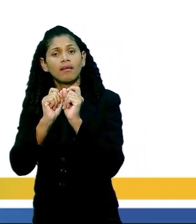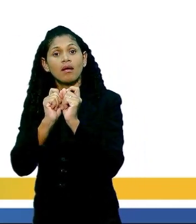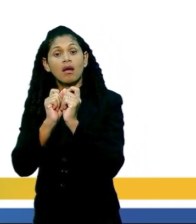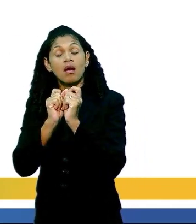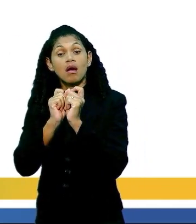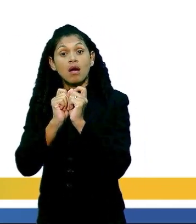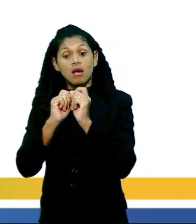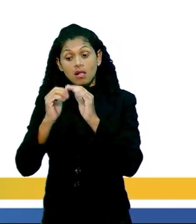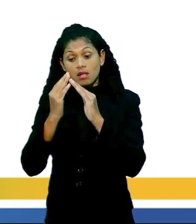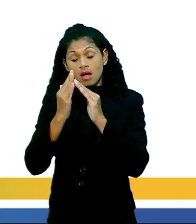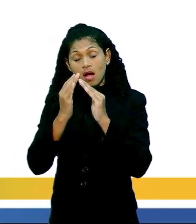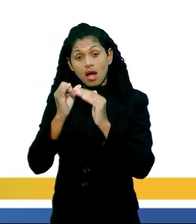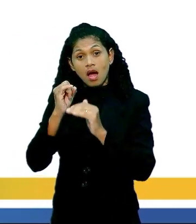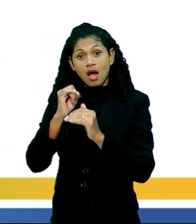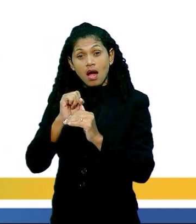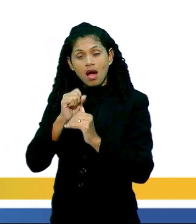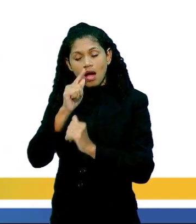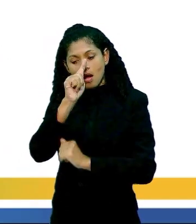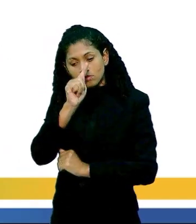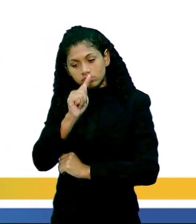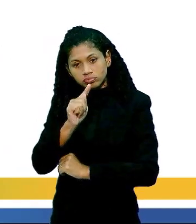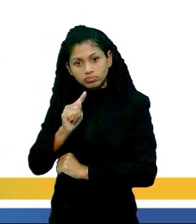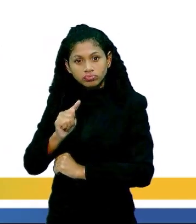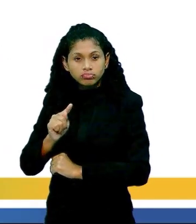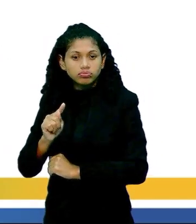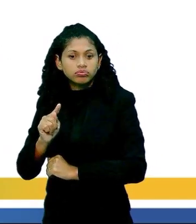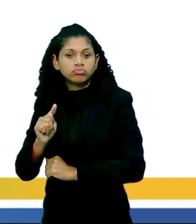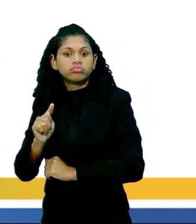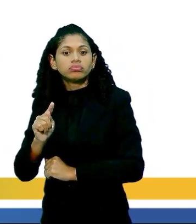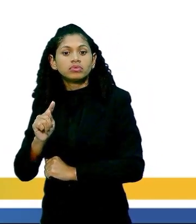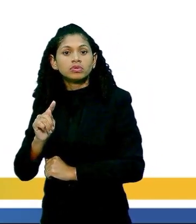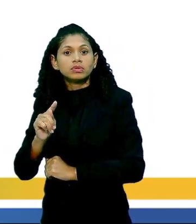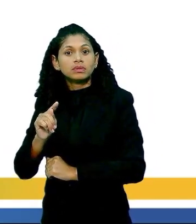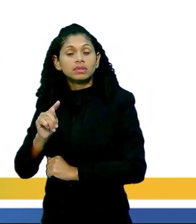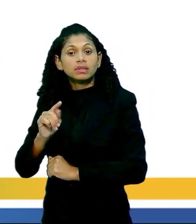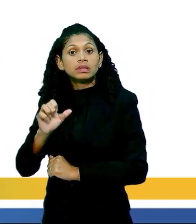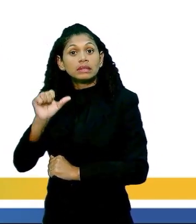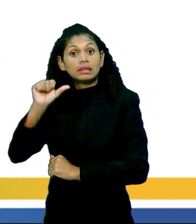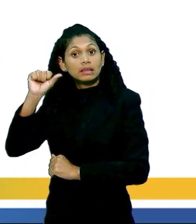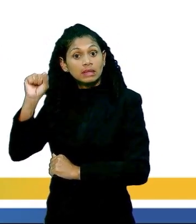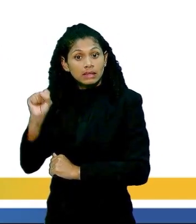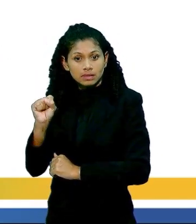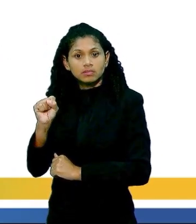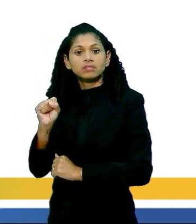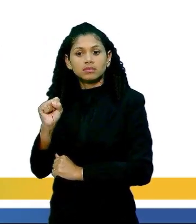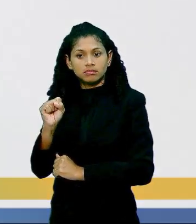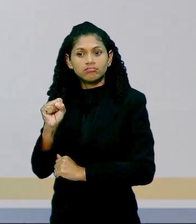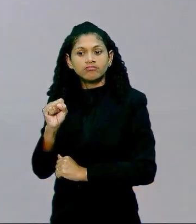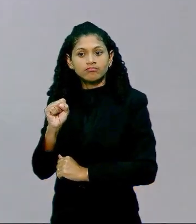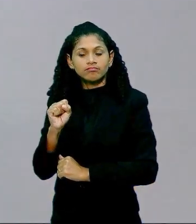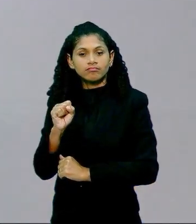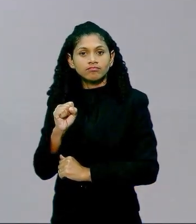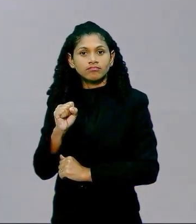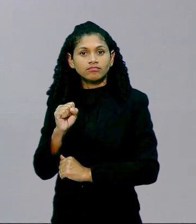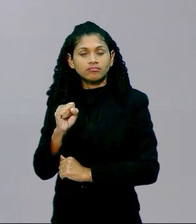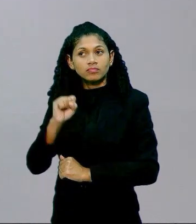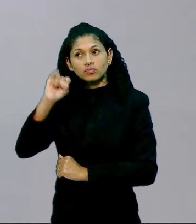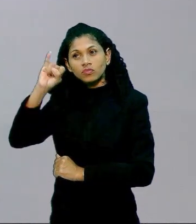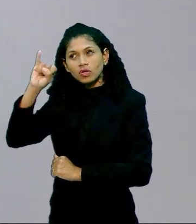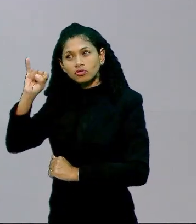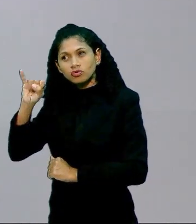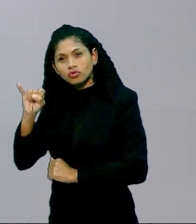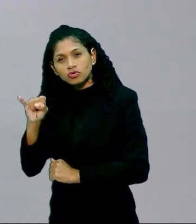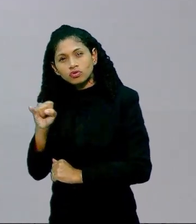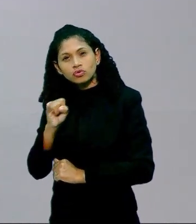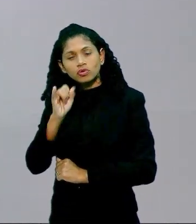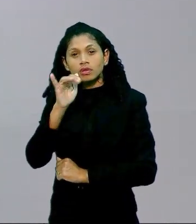Então, a população que tenderia a ter uma curva de crescimento J, ela se dá